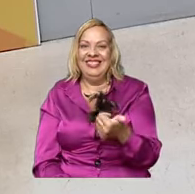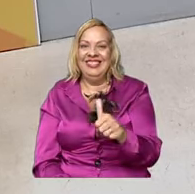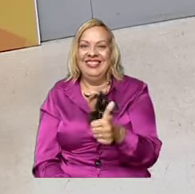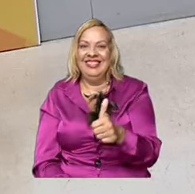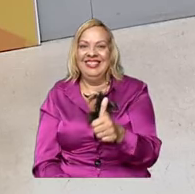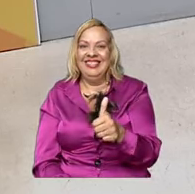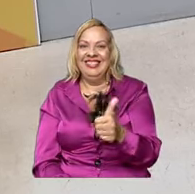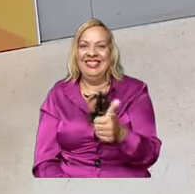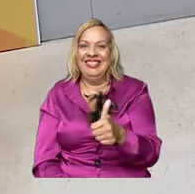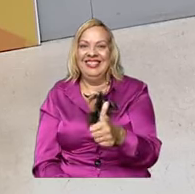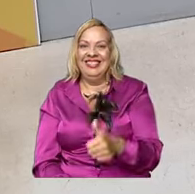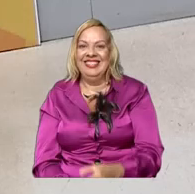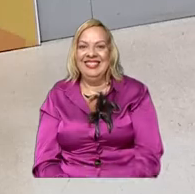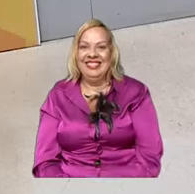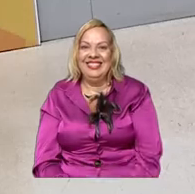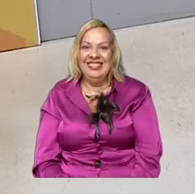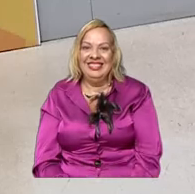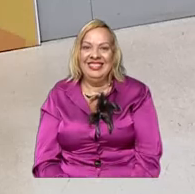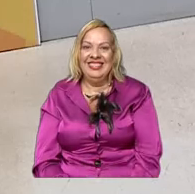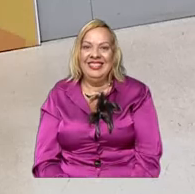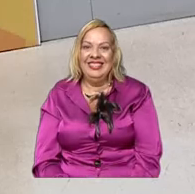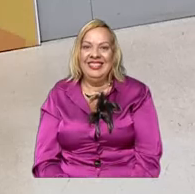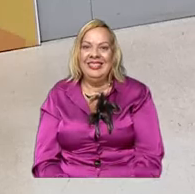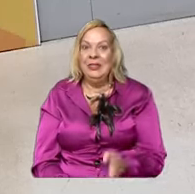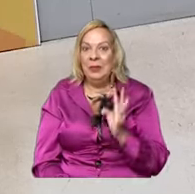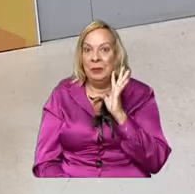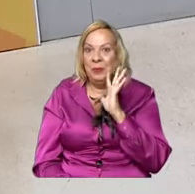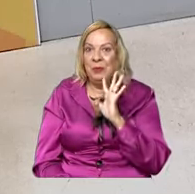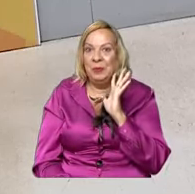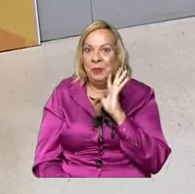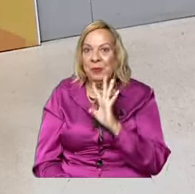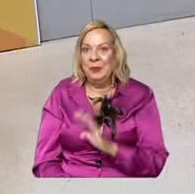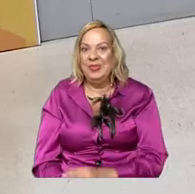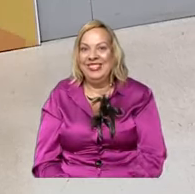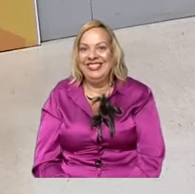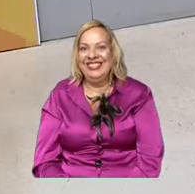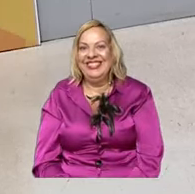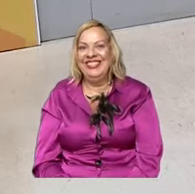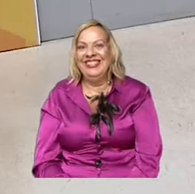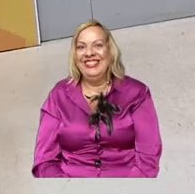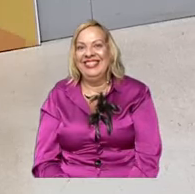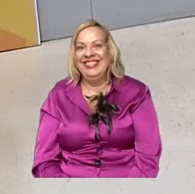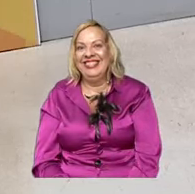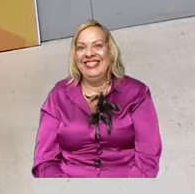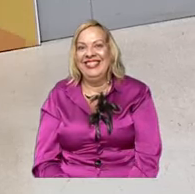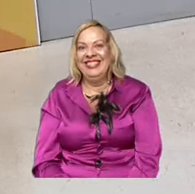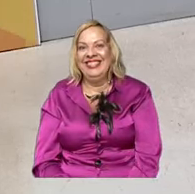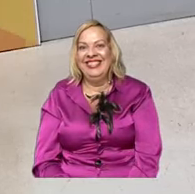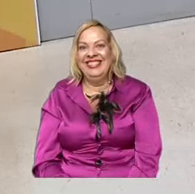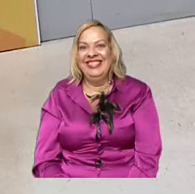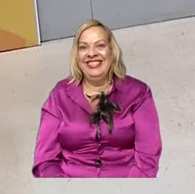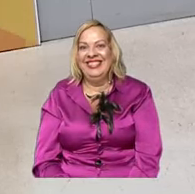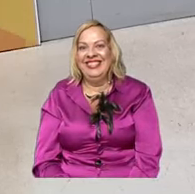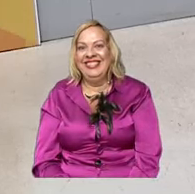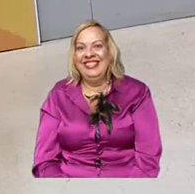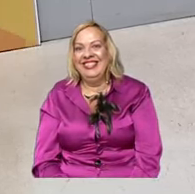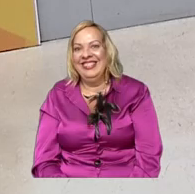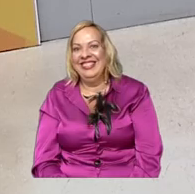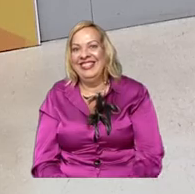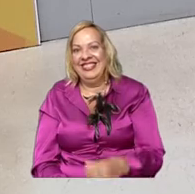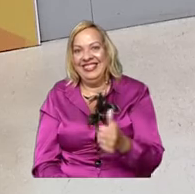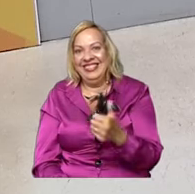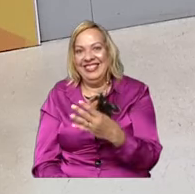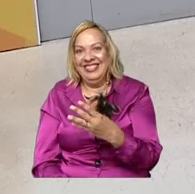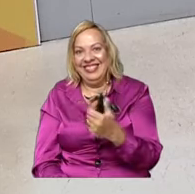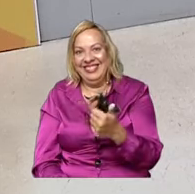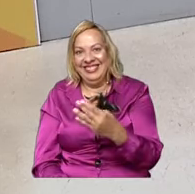Gente, número 11. É bacana, bacana. Quem quer o 11 já marcando aí. Número